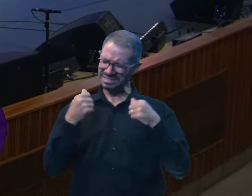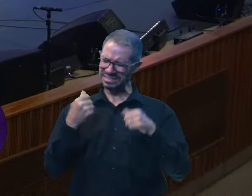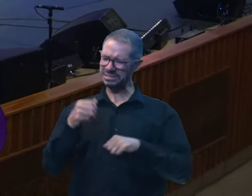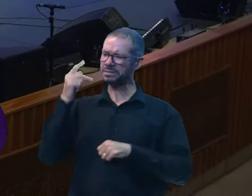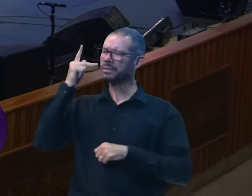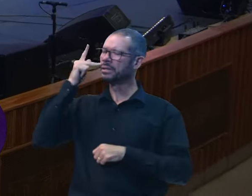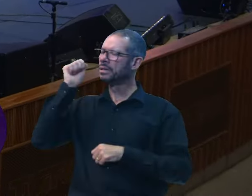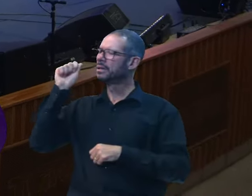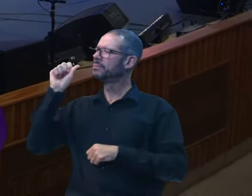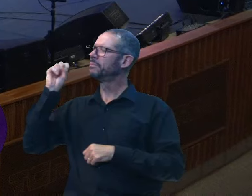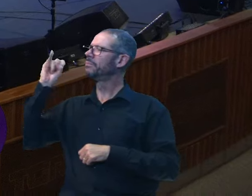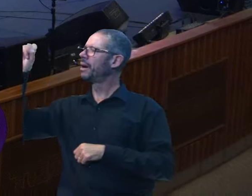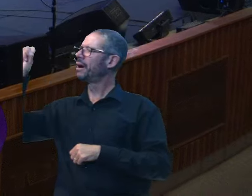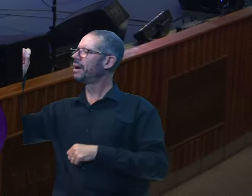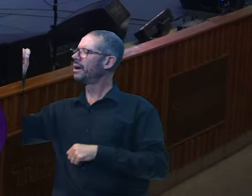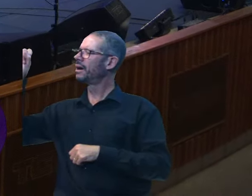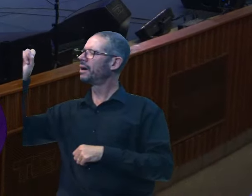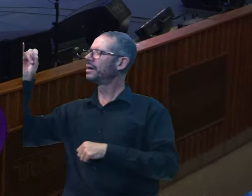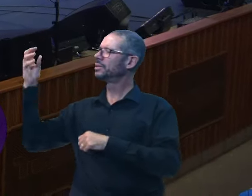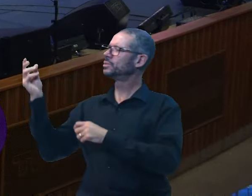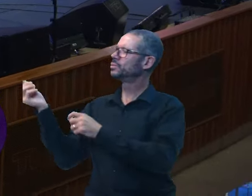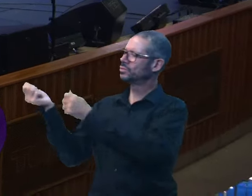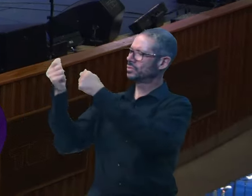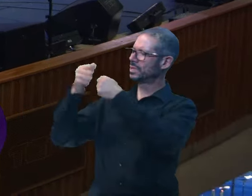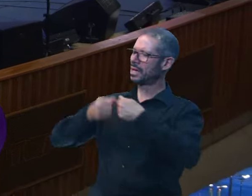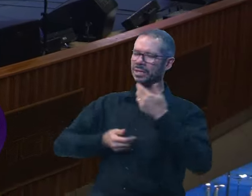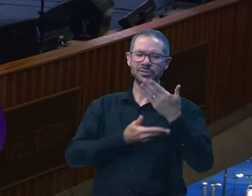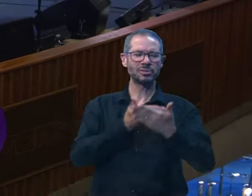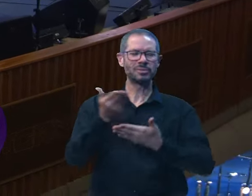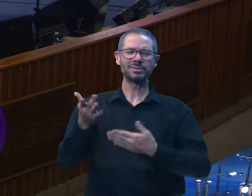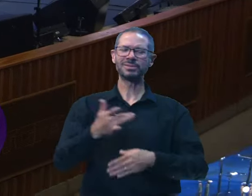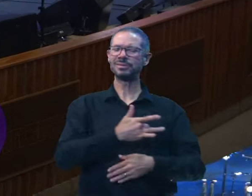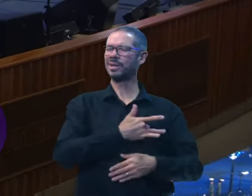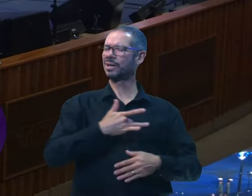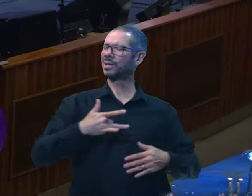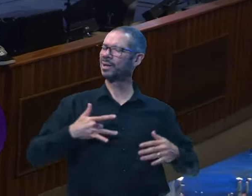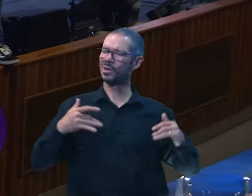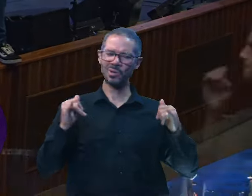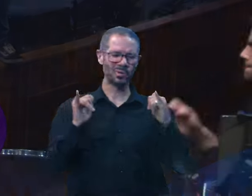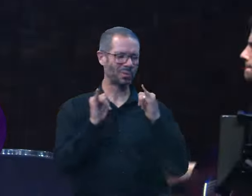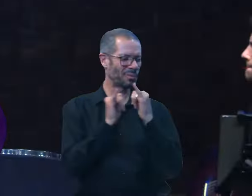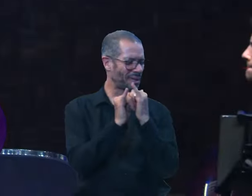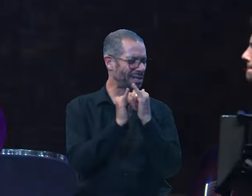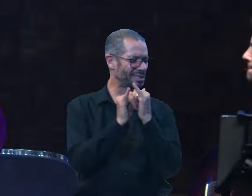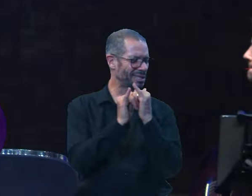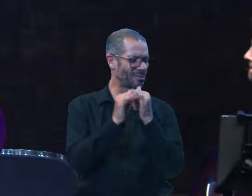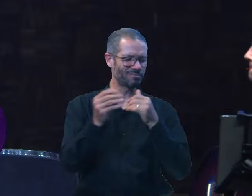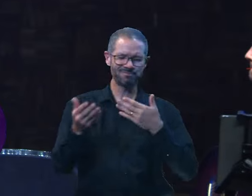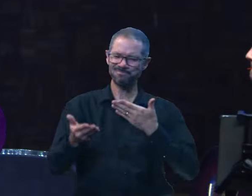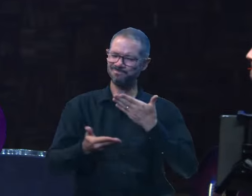Pai, nos dá relacionamentos saudáveis, Pai, que o perdão faça parte dos nossos dias e das nossas